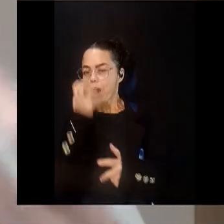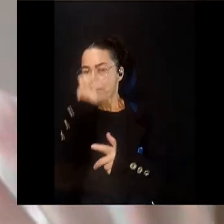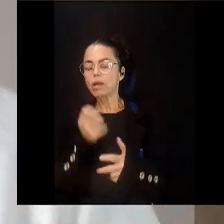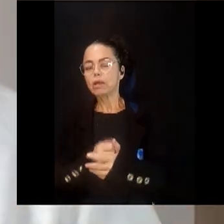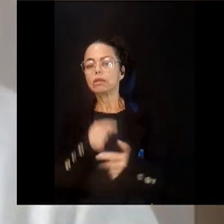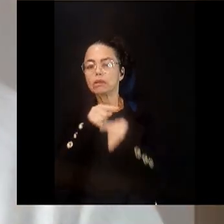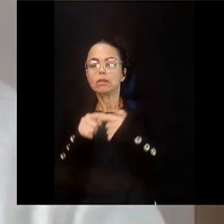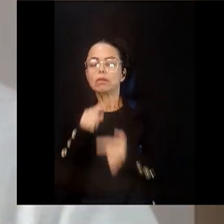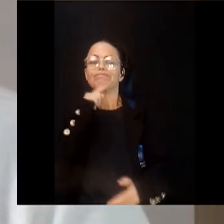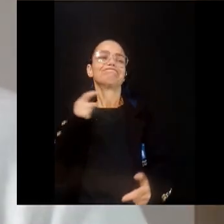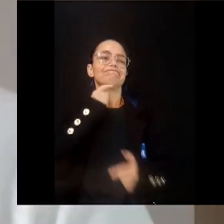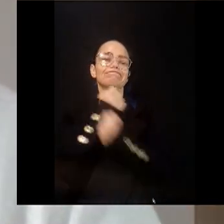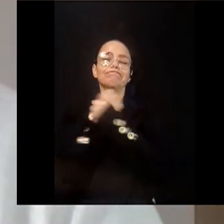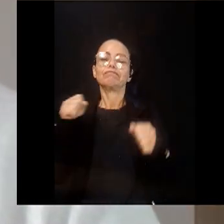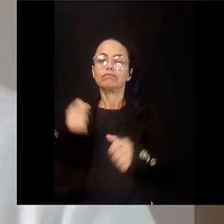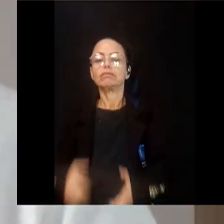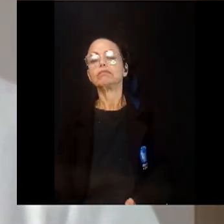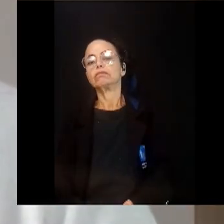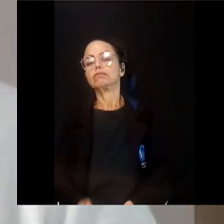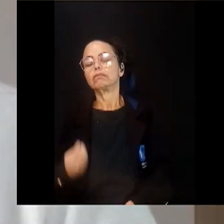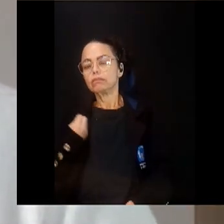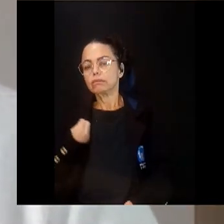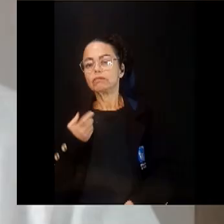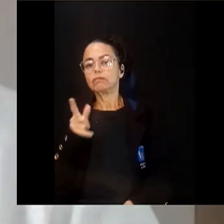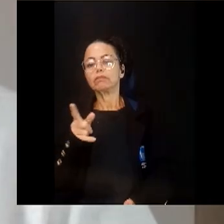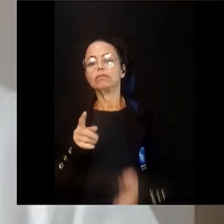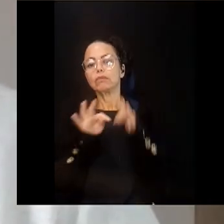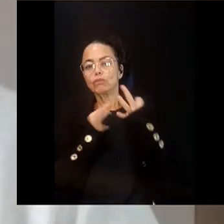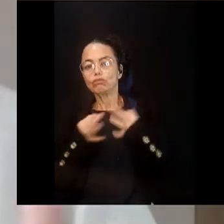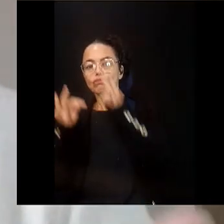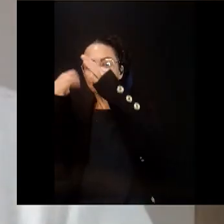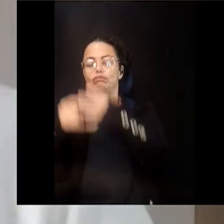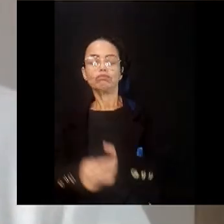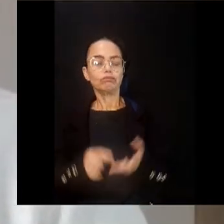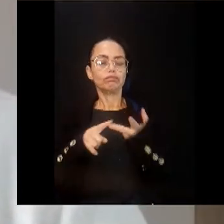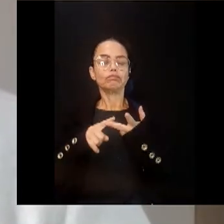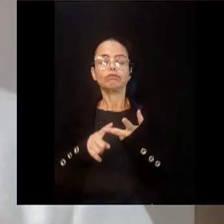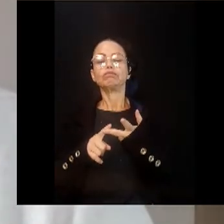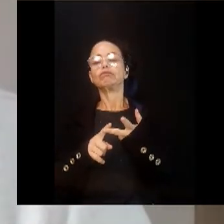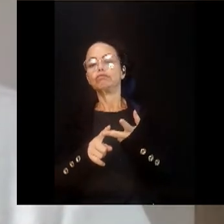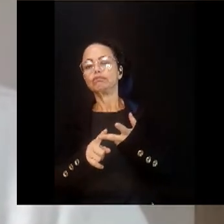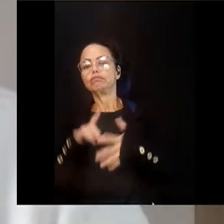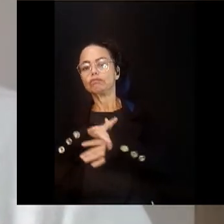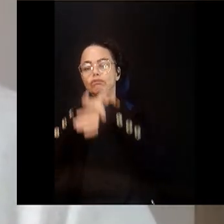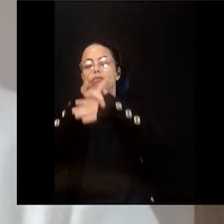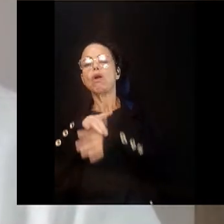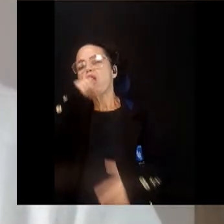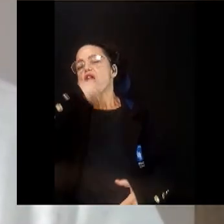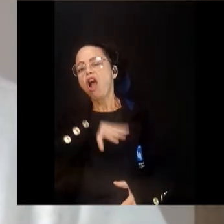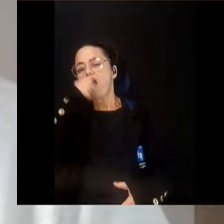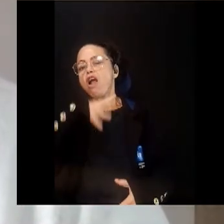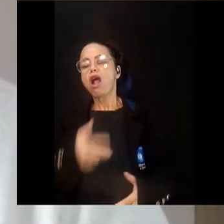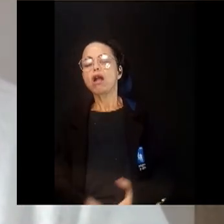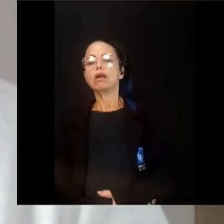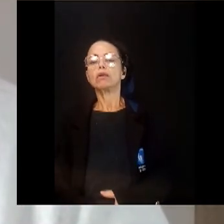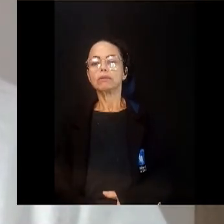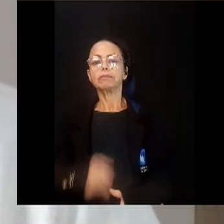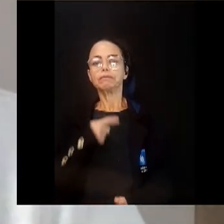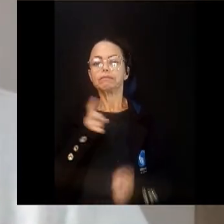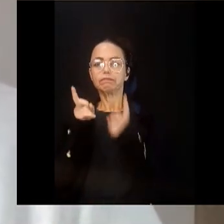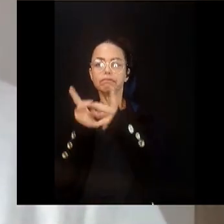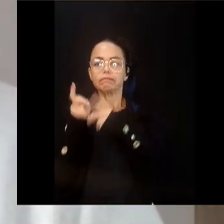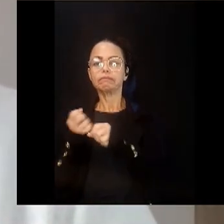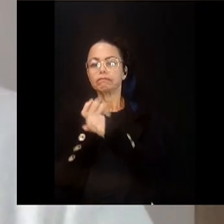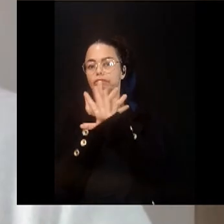isso é muito presente em setores de tecnologia, ou então líderes abusivos em call center, por exemplo,